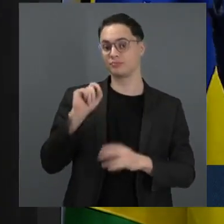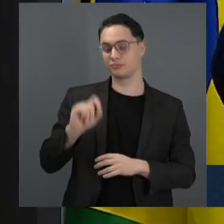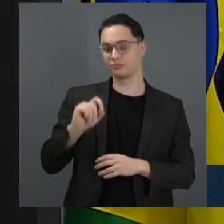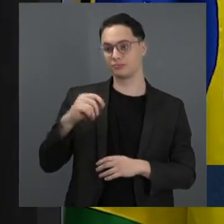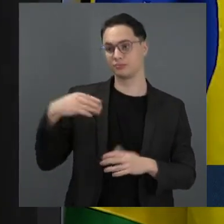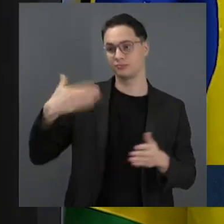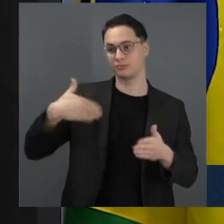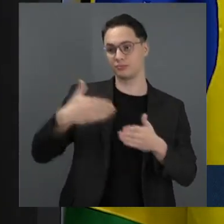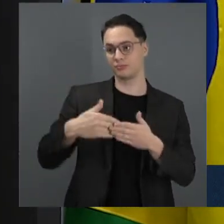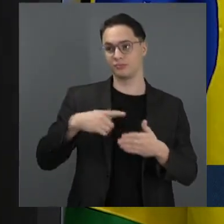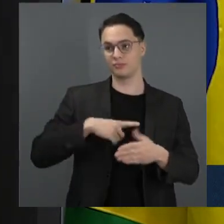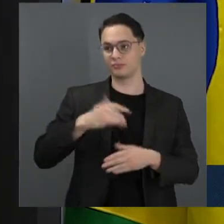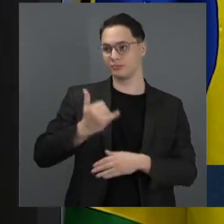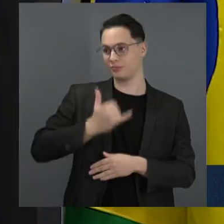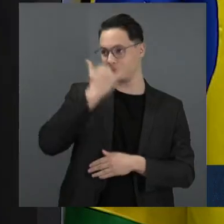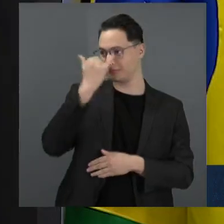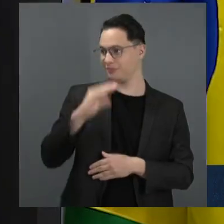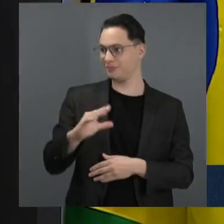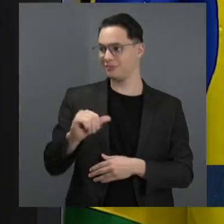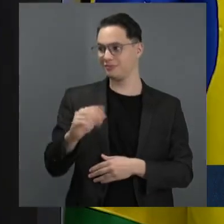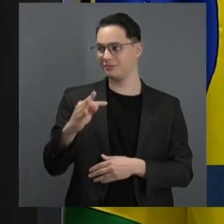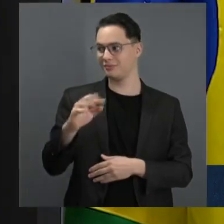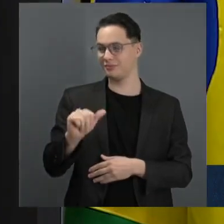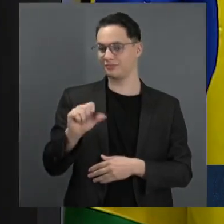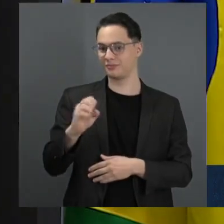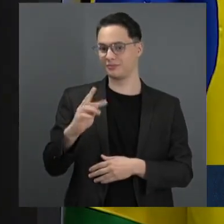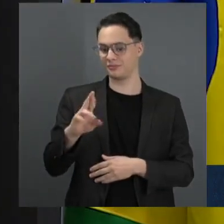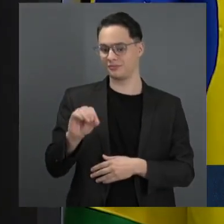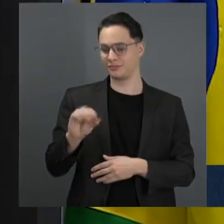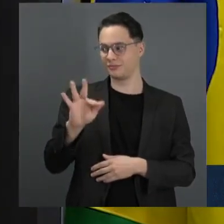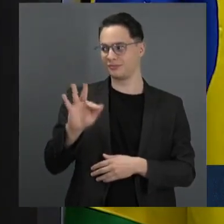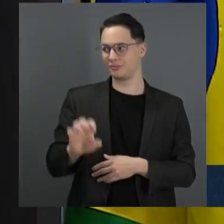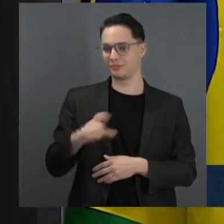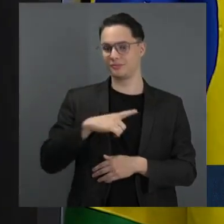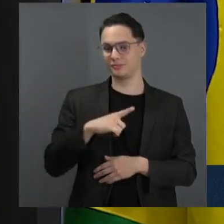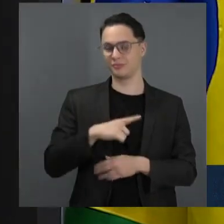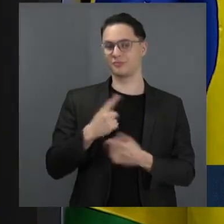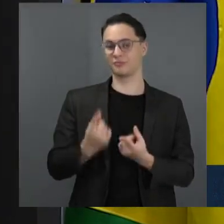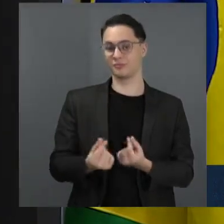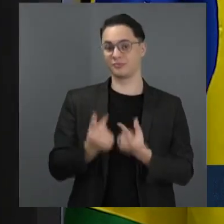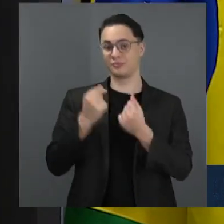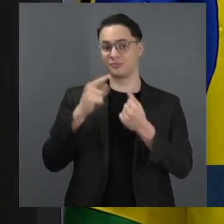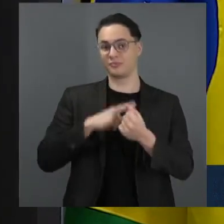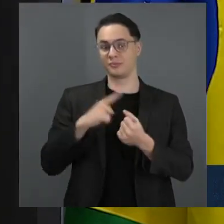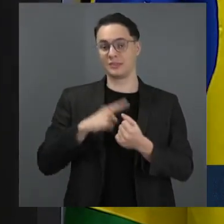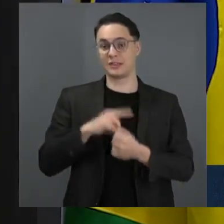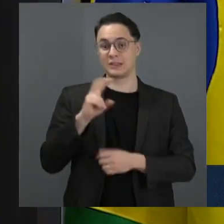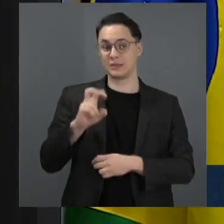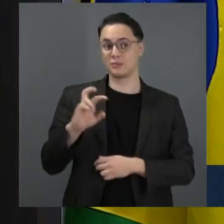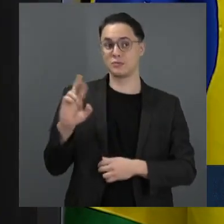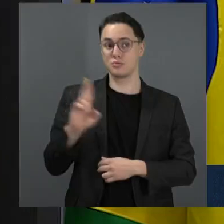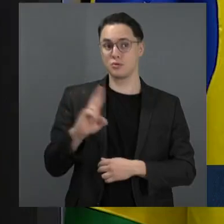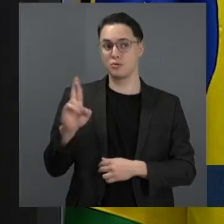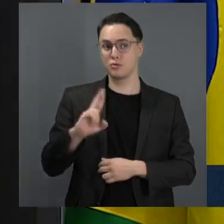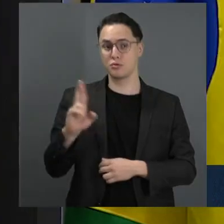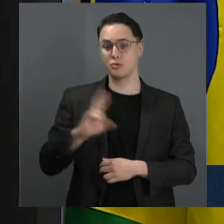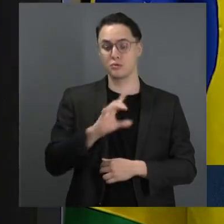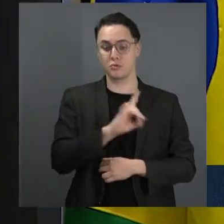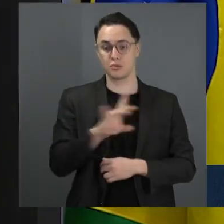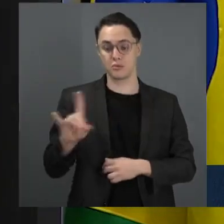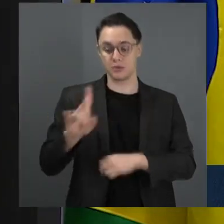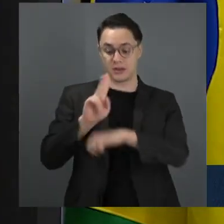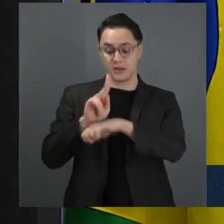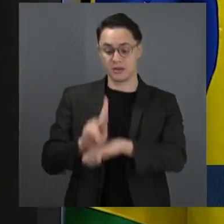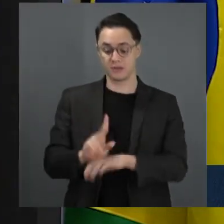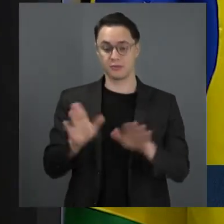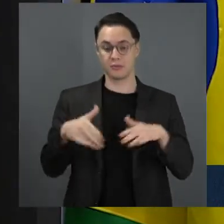da catástrofe. O valor máximo estipulado pelo leilão foi de R$ 5,00 por quilo. Os